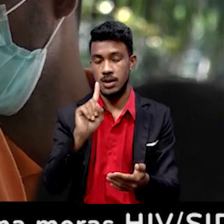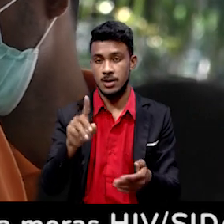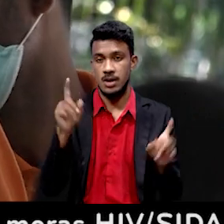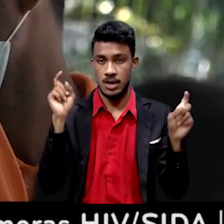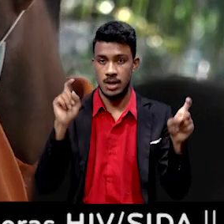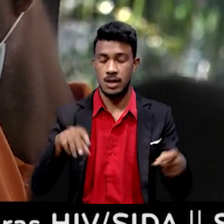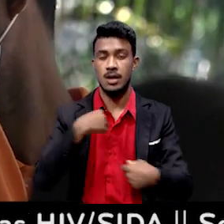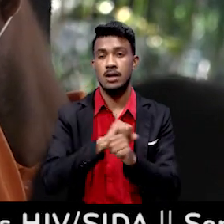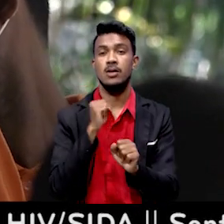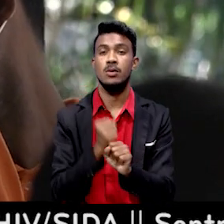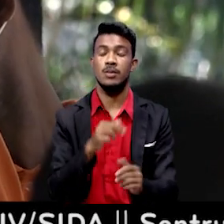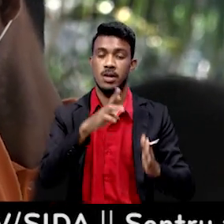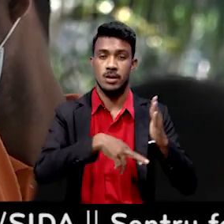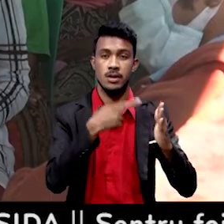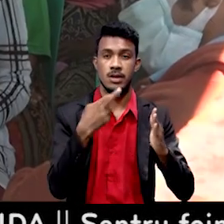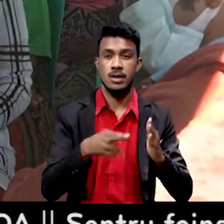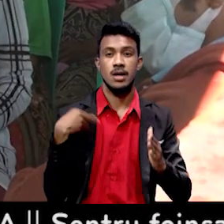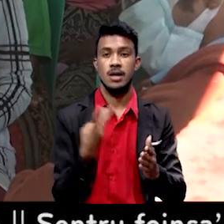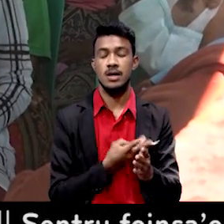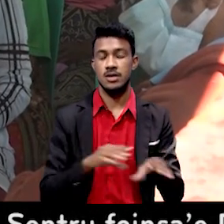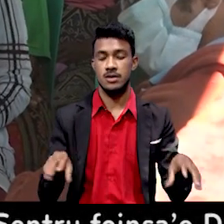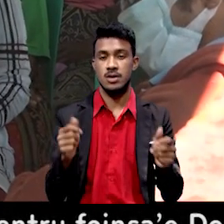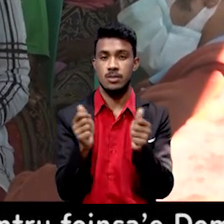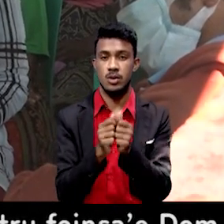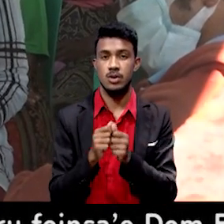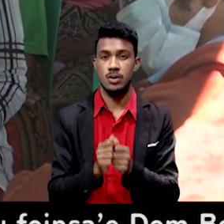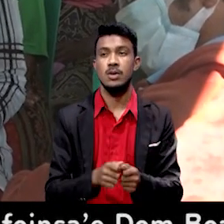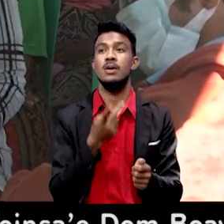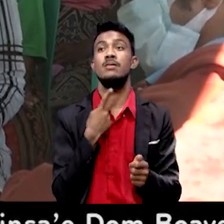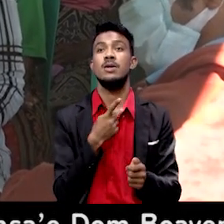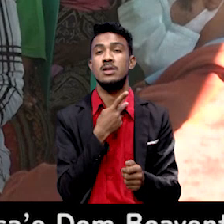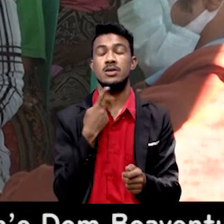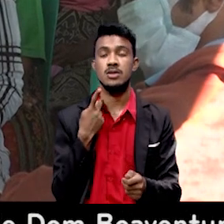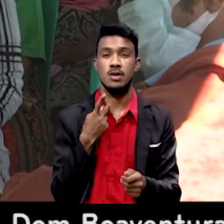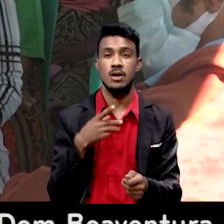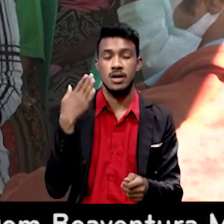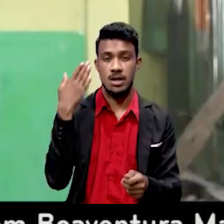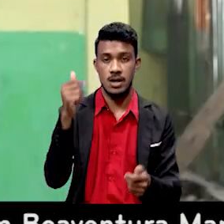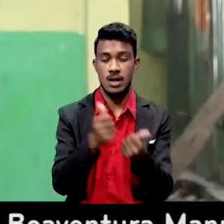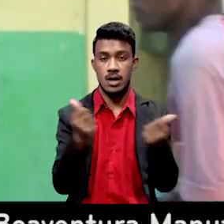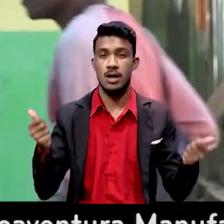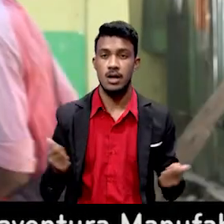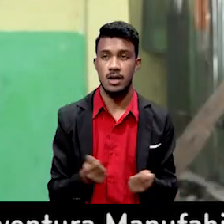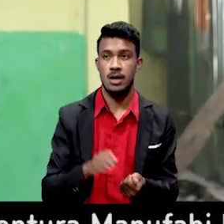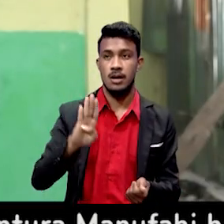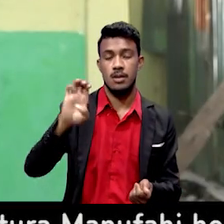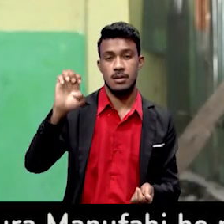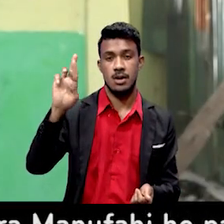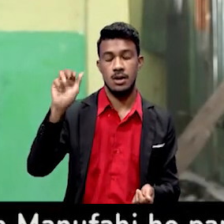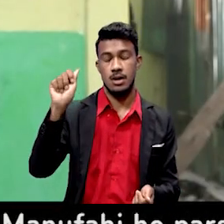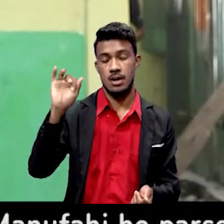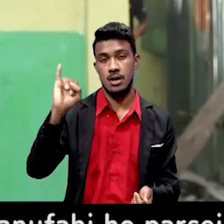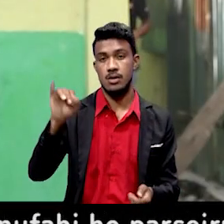cumprir itabele lá há muito. Pastor Evangelica Assembleia de Deus e a aldeia Berau Hateteng nia